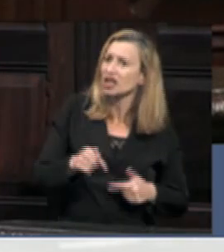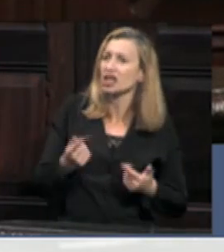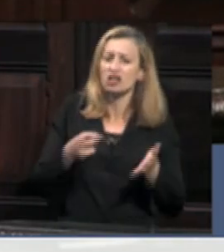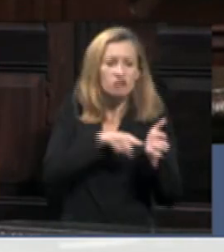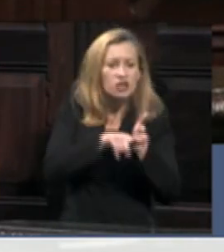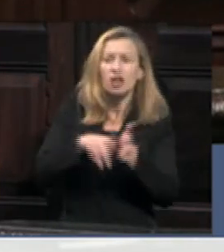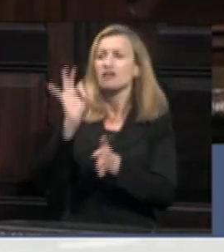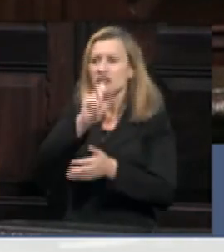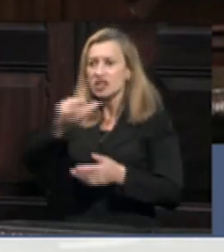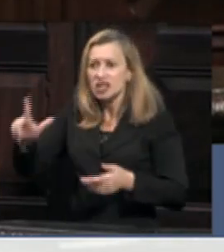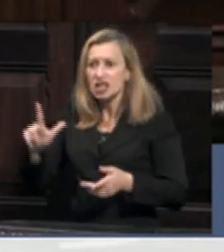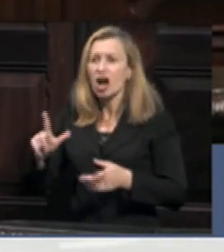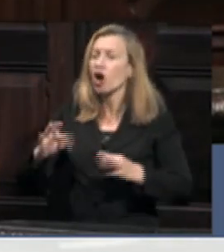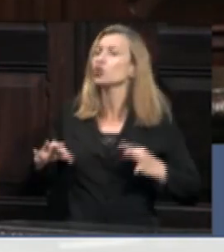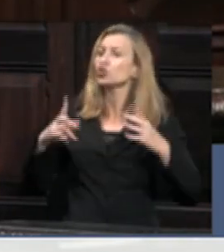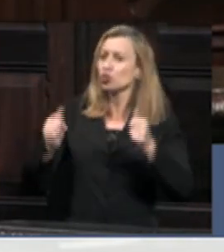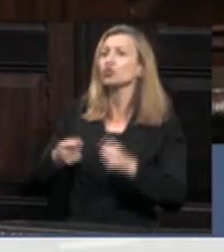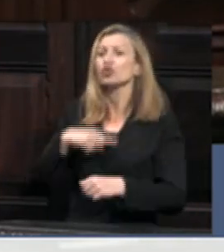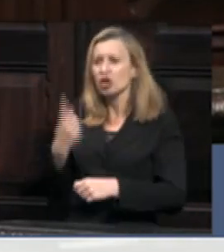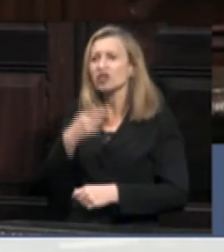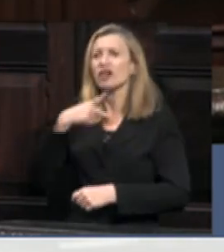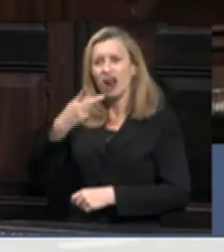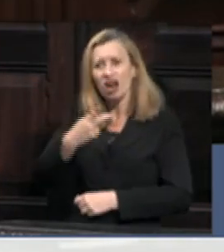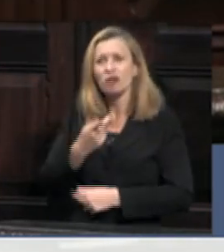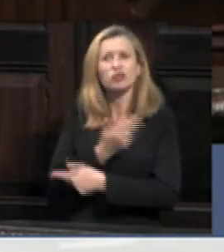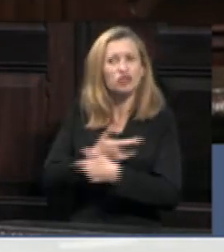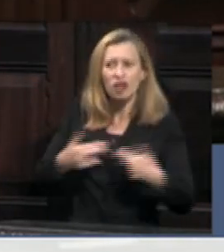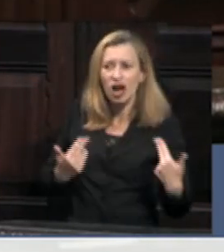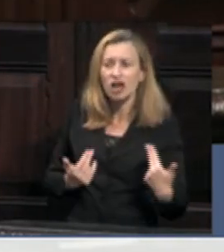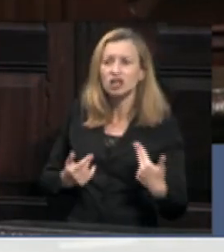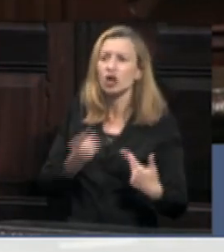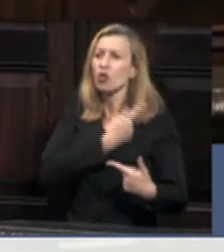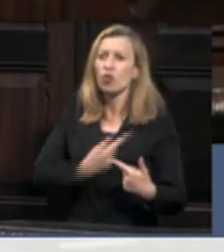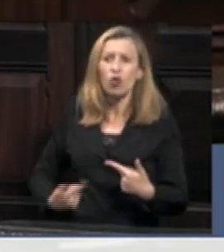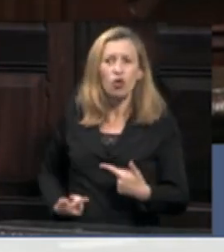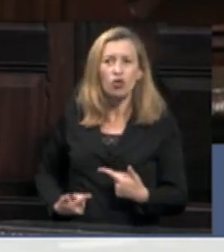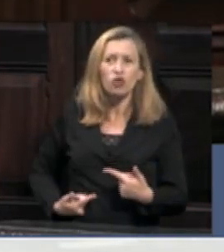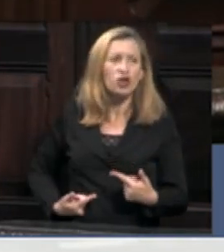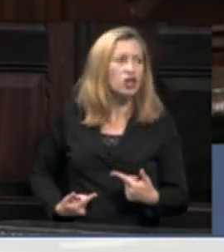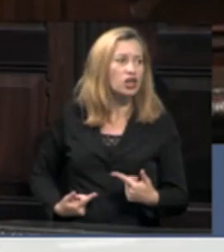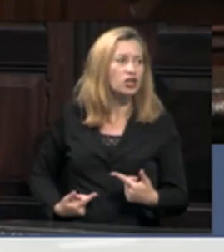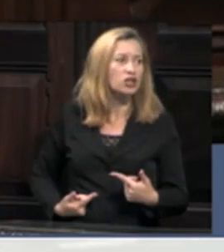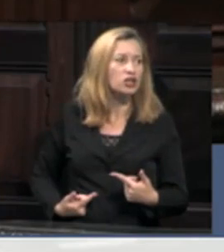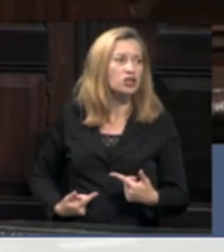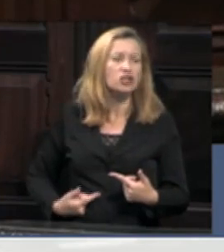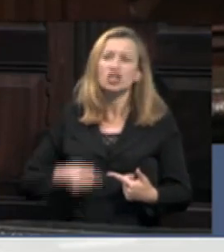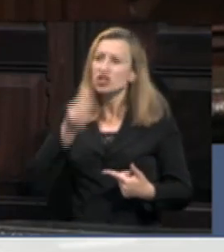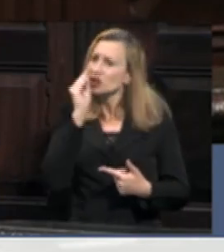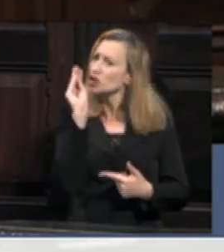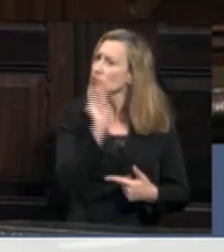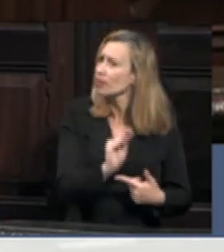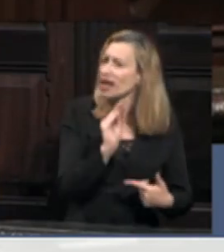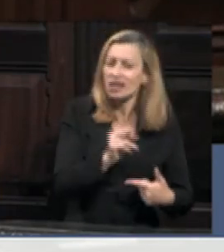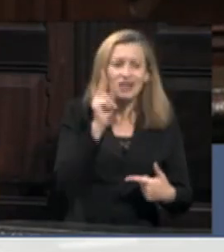fiscais. Eu tenho falado muito sobre isso. O governo se recusa a rever as isenções fiscais.